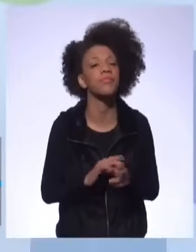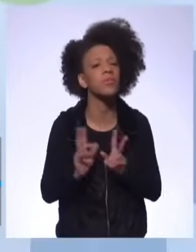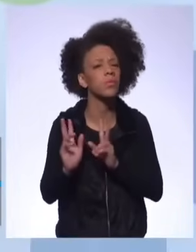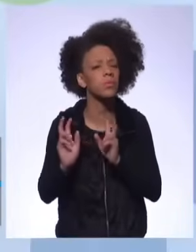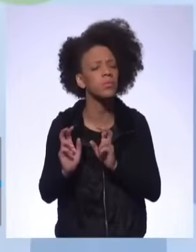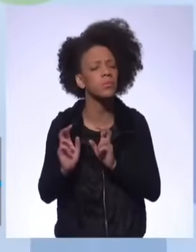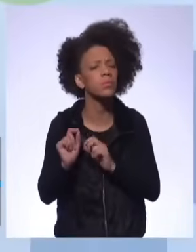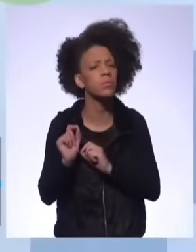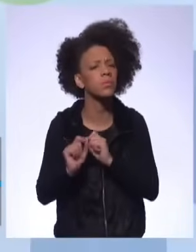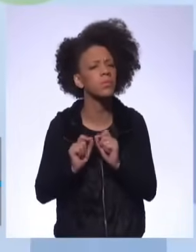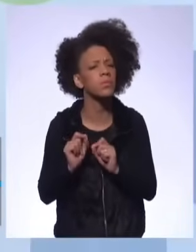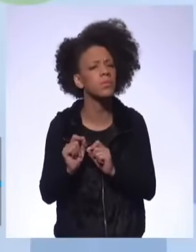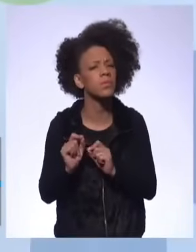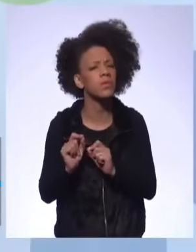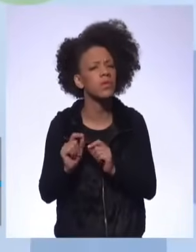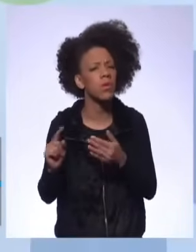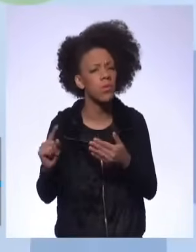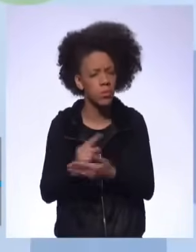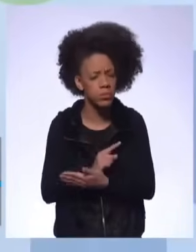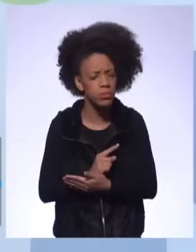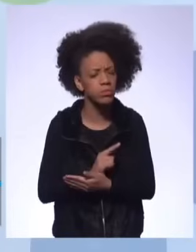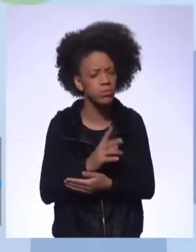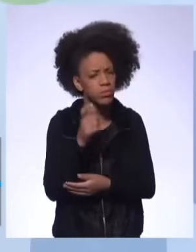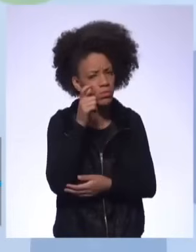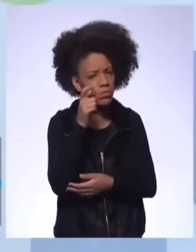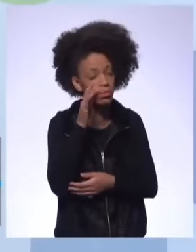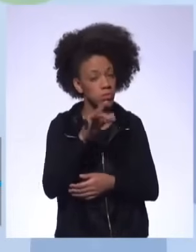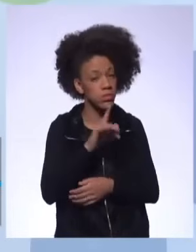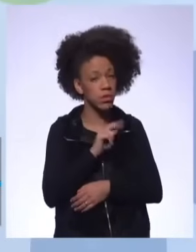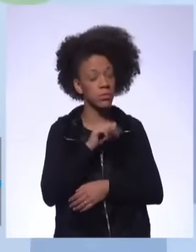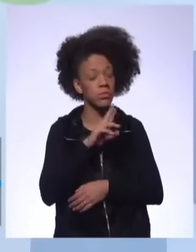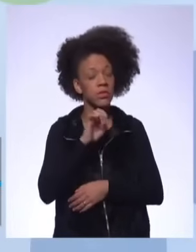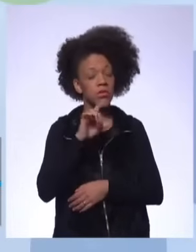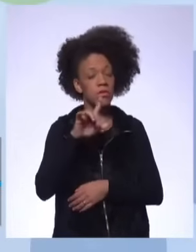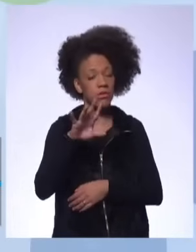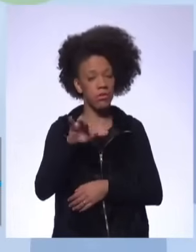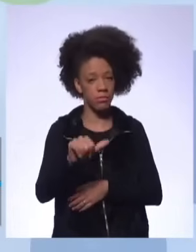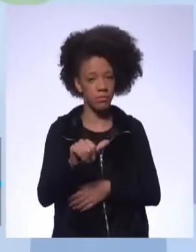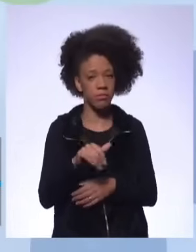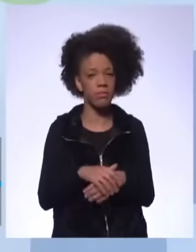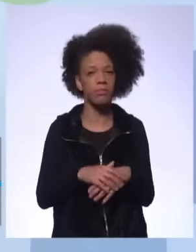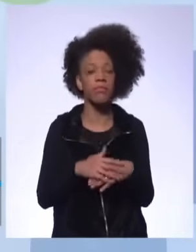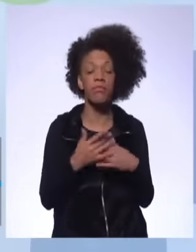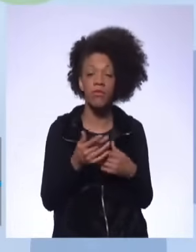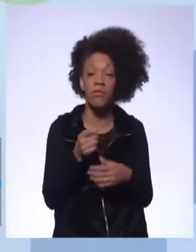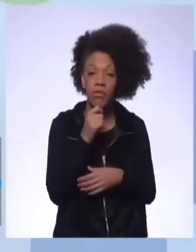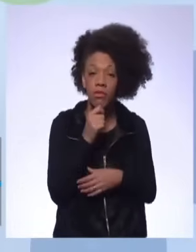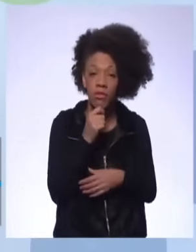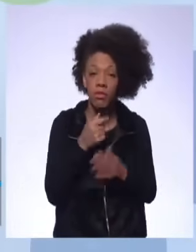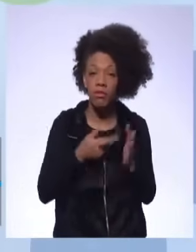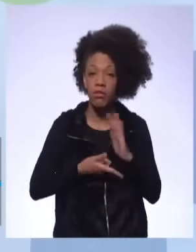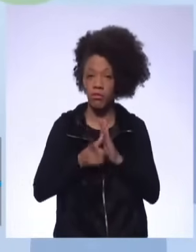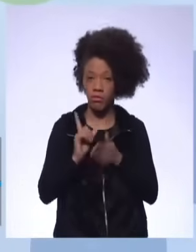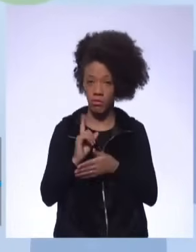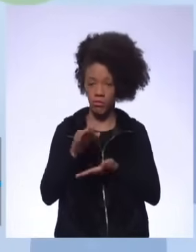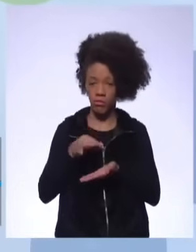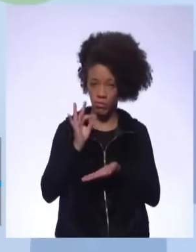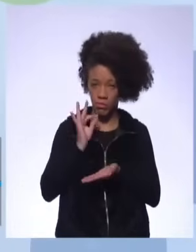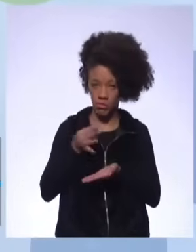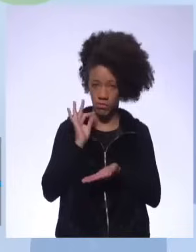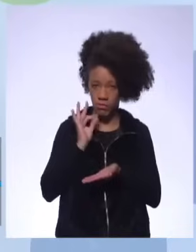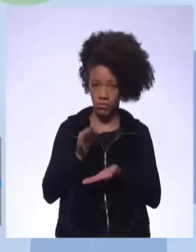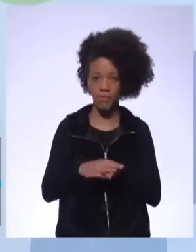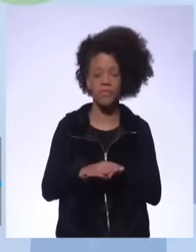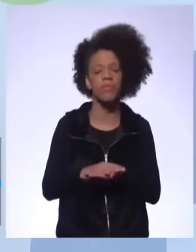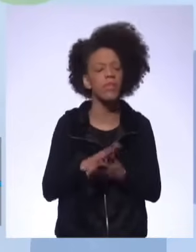interessante, que é um questionamento aqui. A Gabriele falou assim, ainda sobre aquela questão lá, anterior do café. Certo.